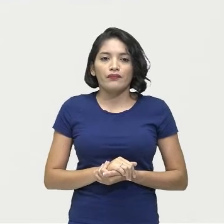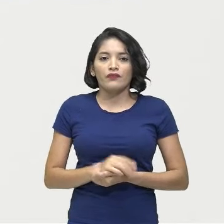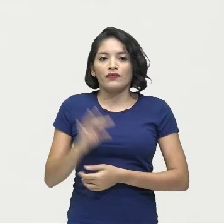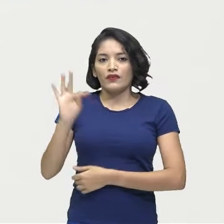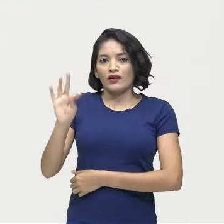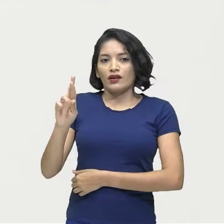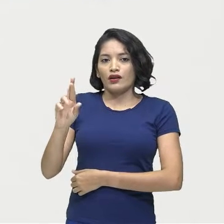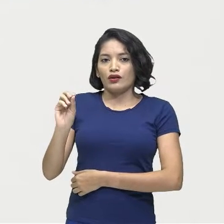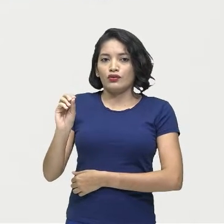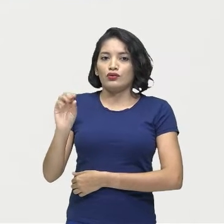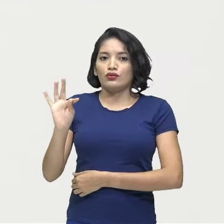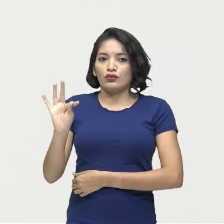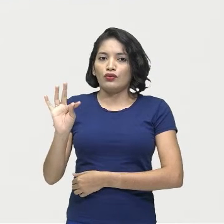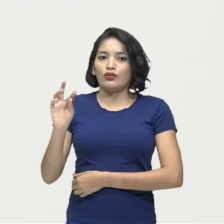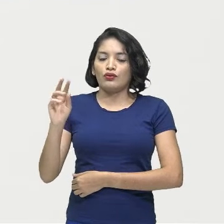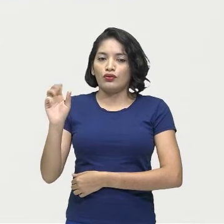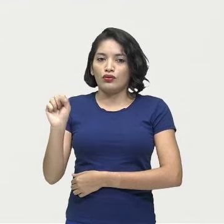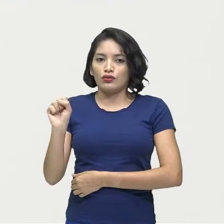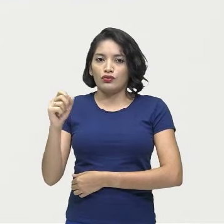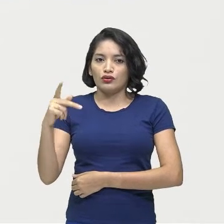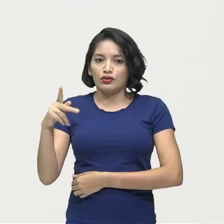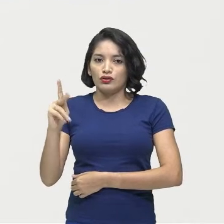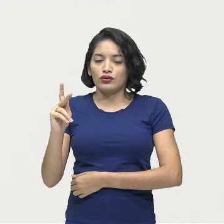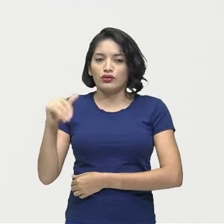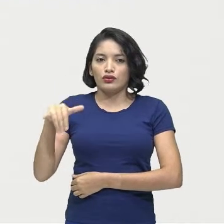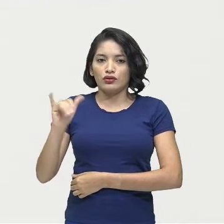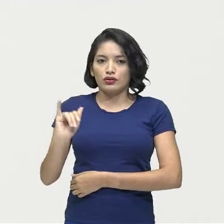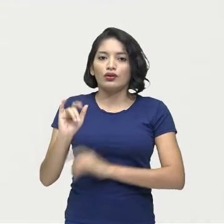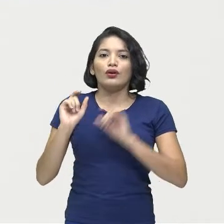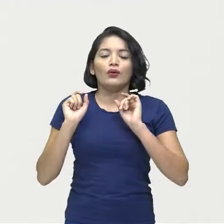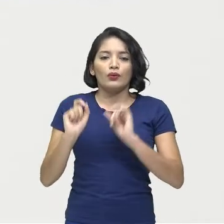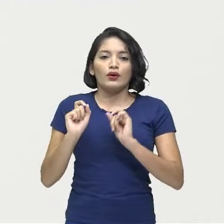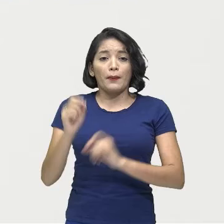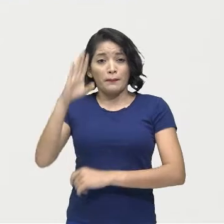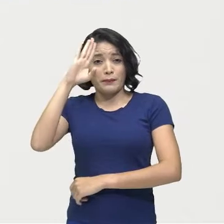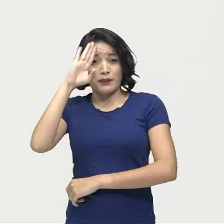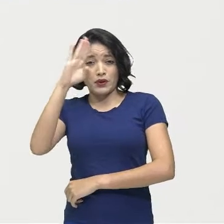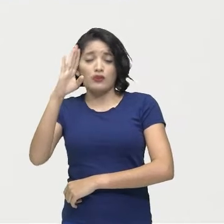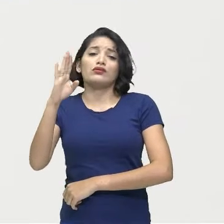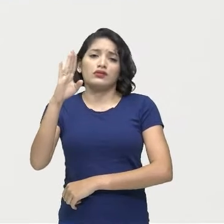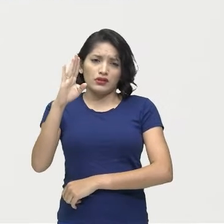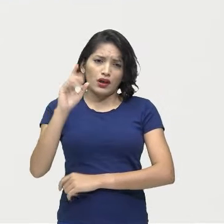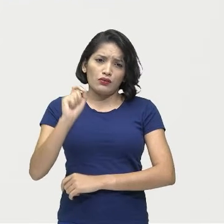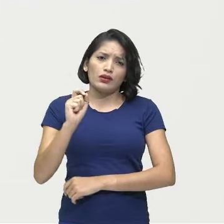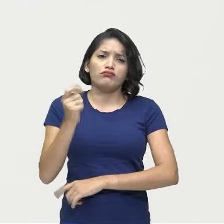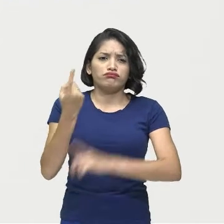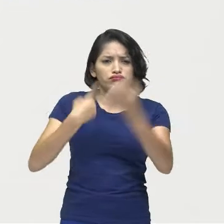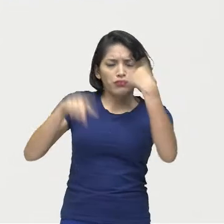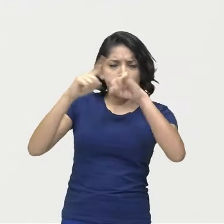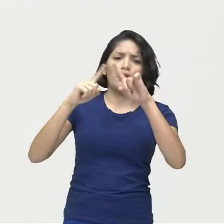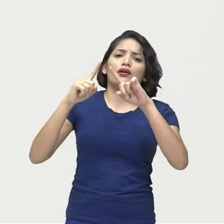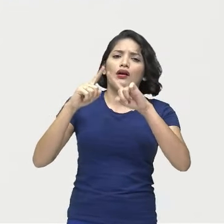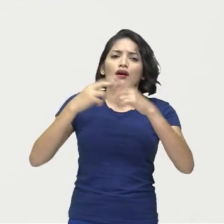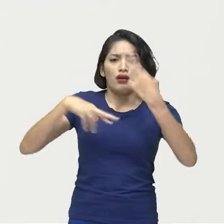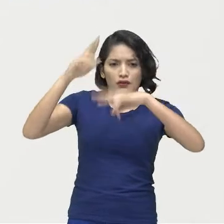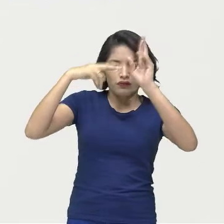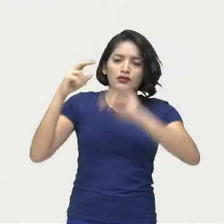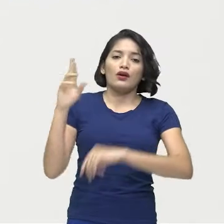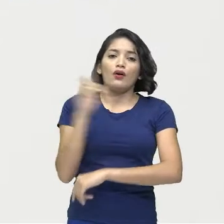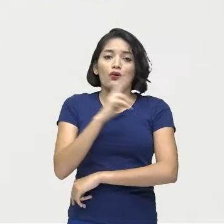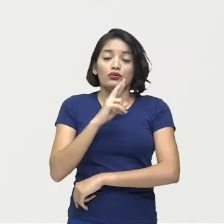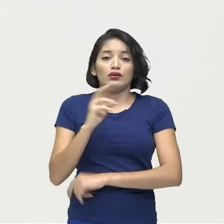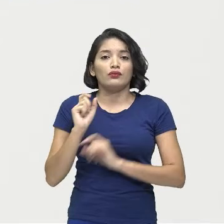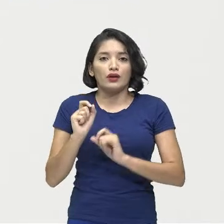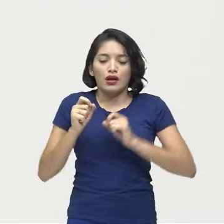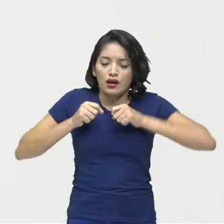era prioridade para a internacionalização da Revolução Russa. Ele pensava o seguinte, não, vamos expandir esse